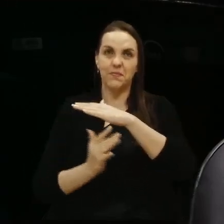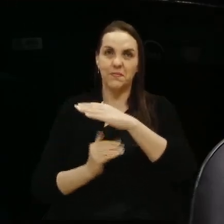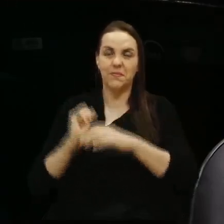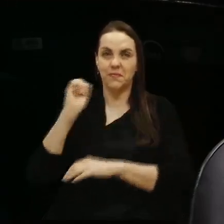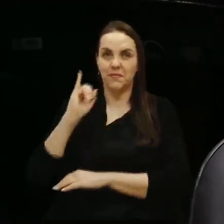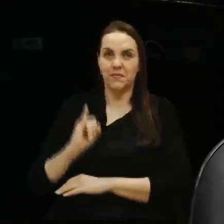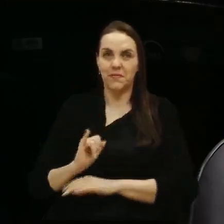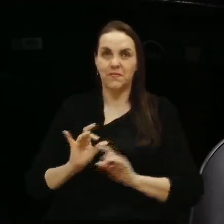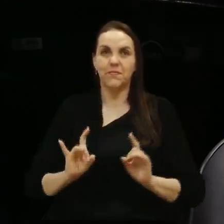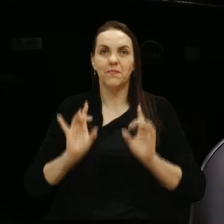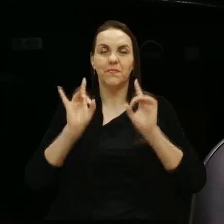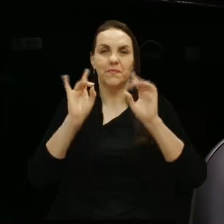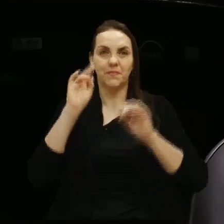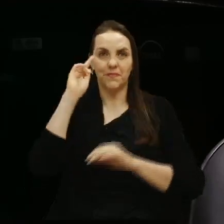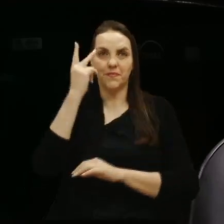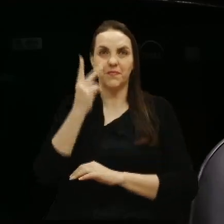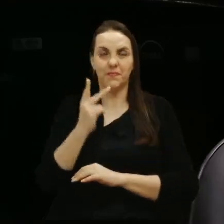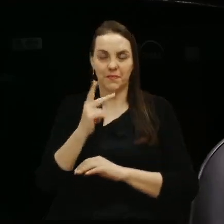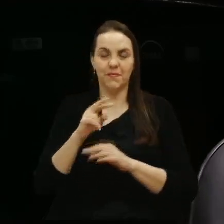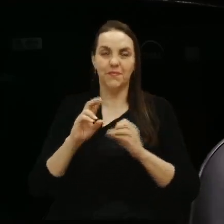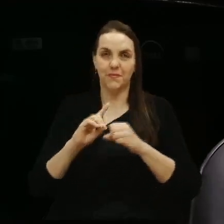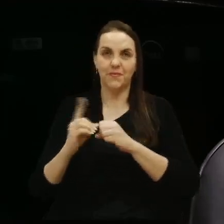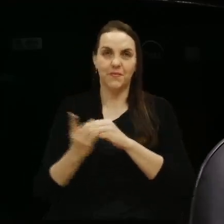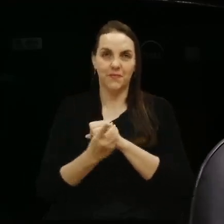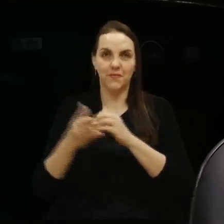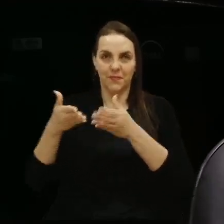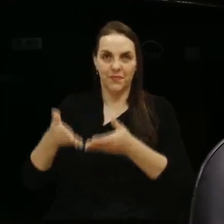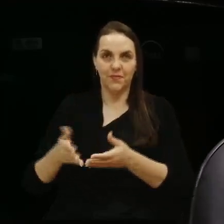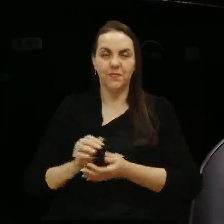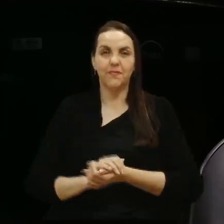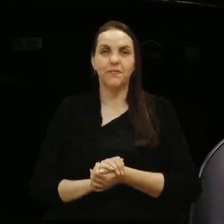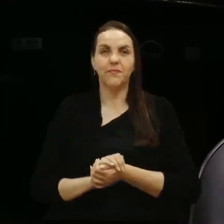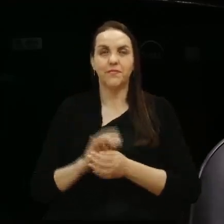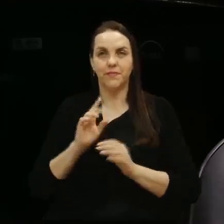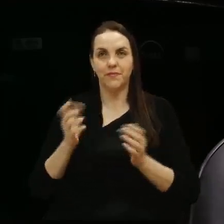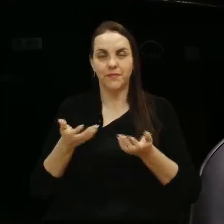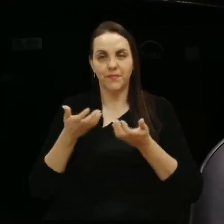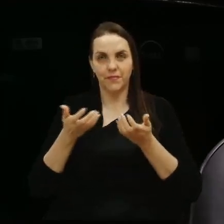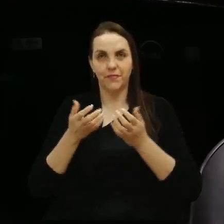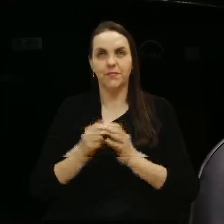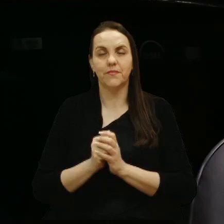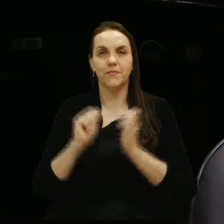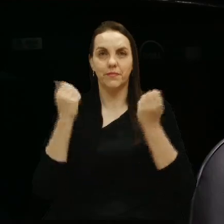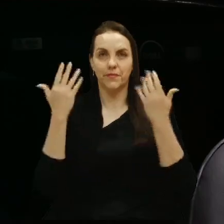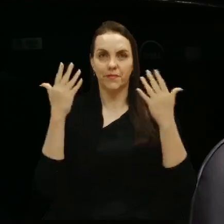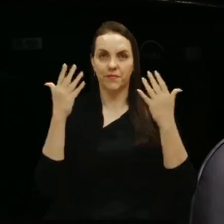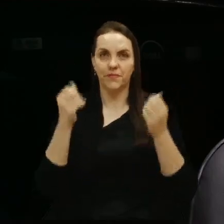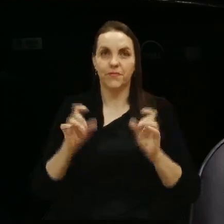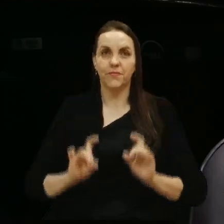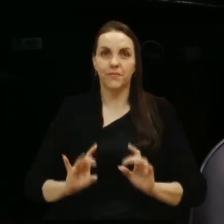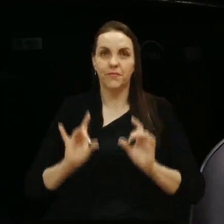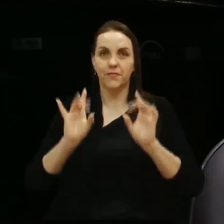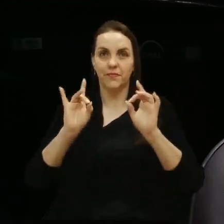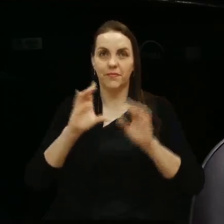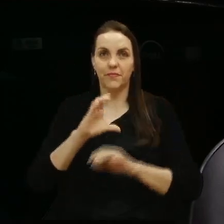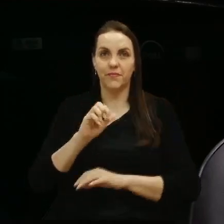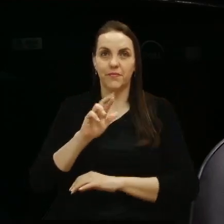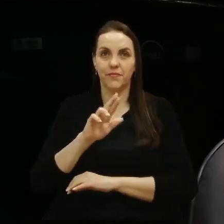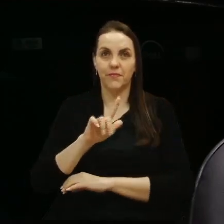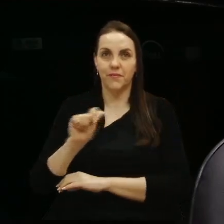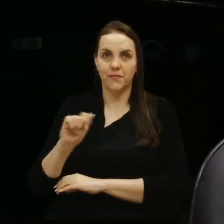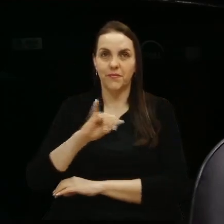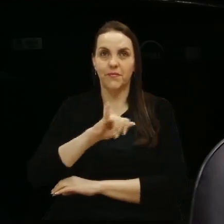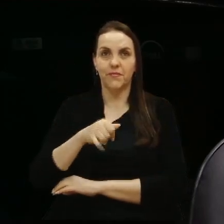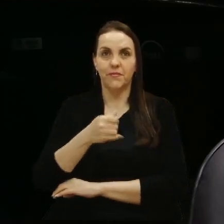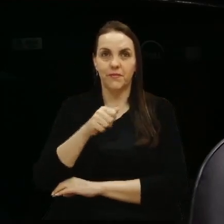especial da história do nosso distrito. Presidente, mas eu queria fazer um voto de congratulação em especial para Carla e para Jane, que